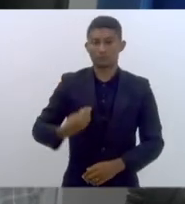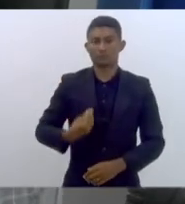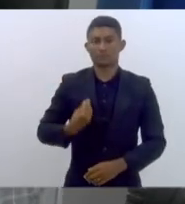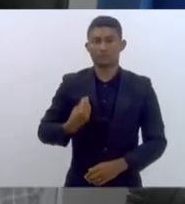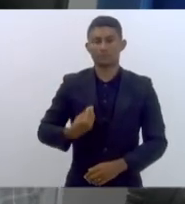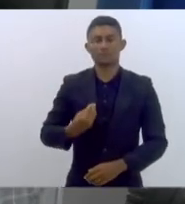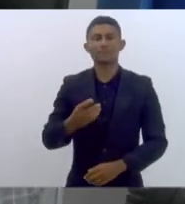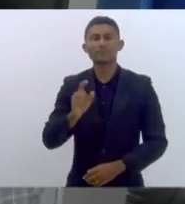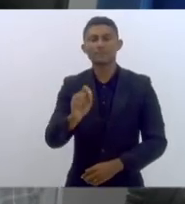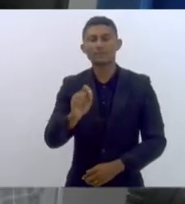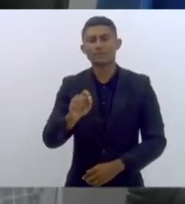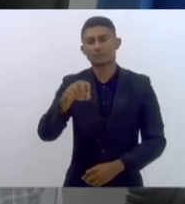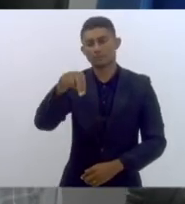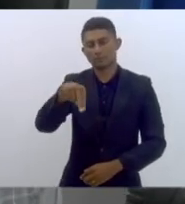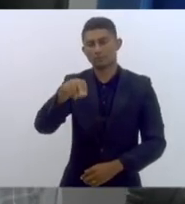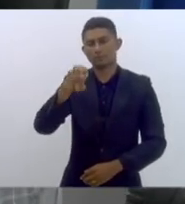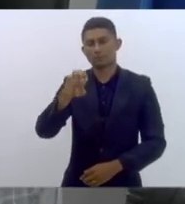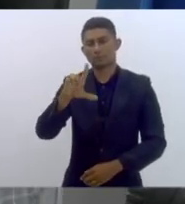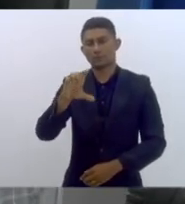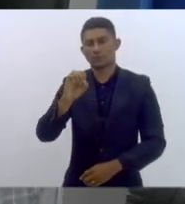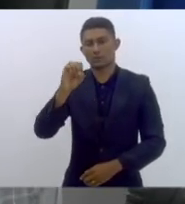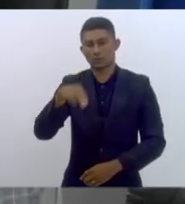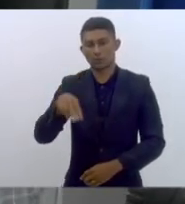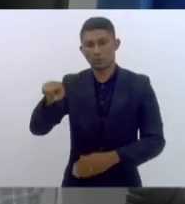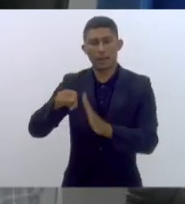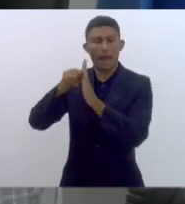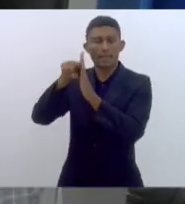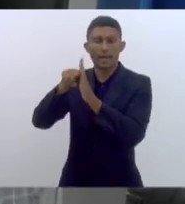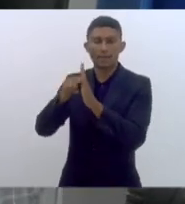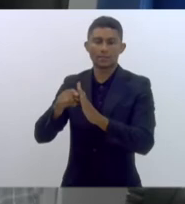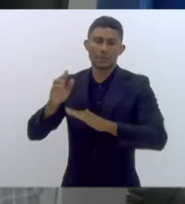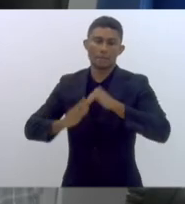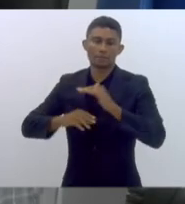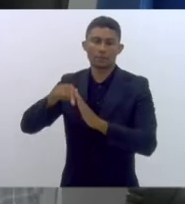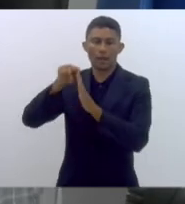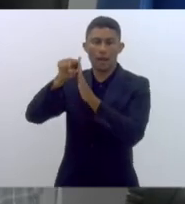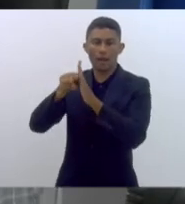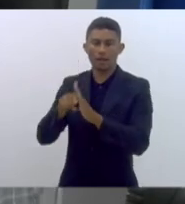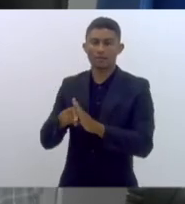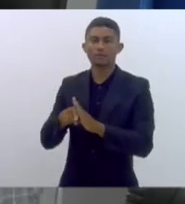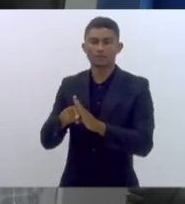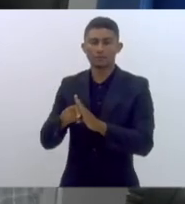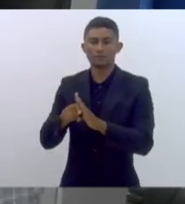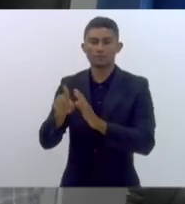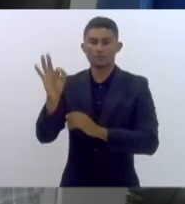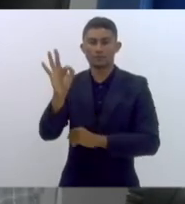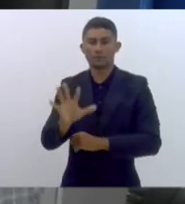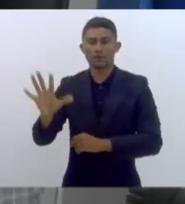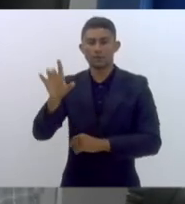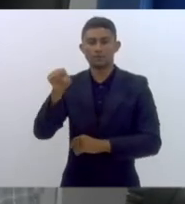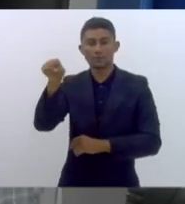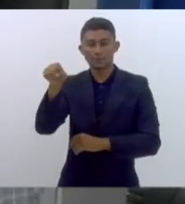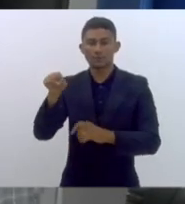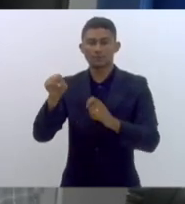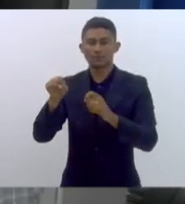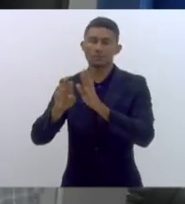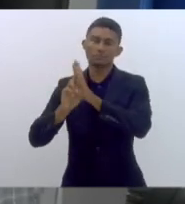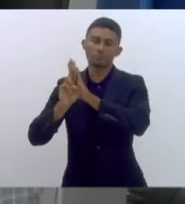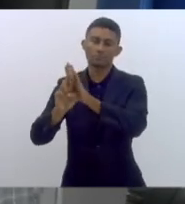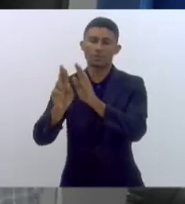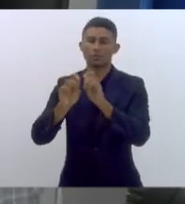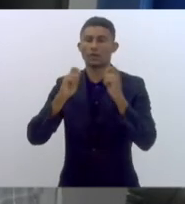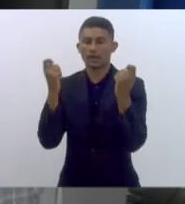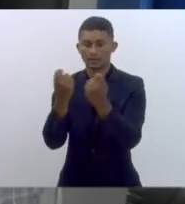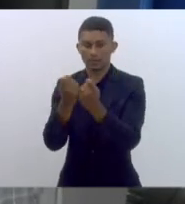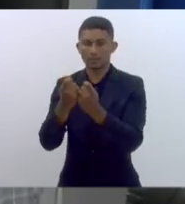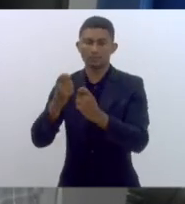do Nelson Antunes, analista de Fazenda, representando aqui a Associação dos Analistas. E